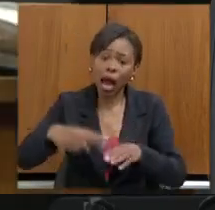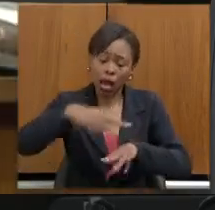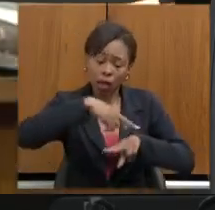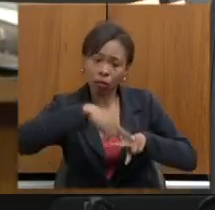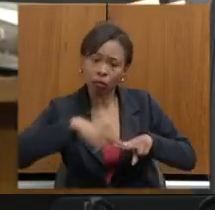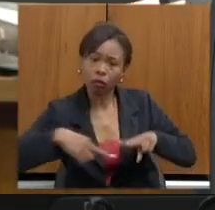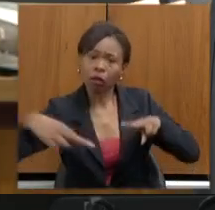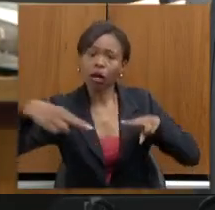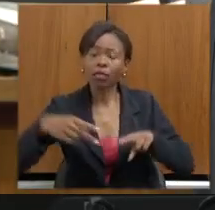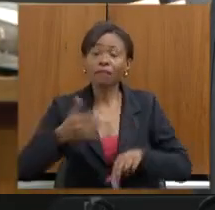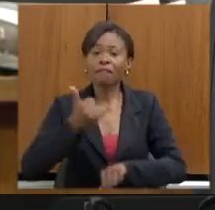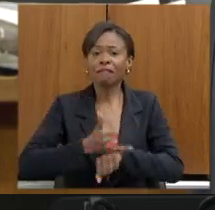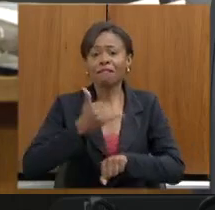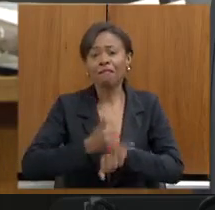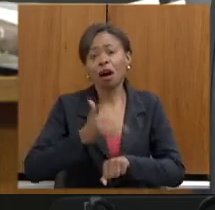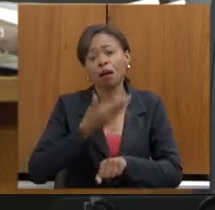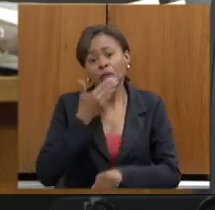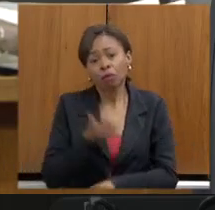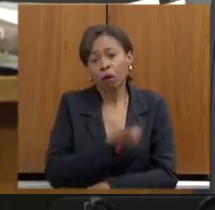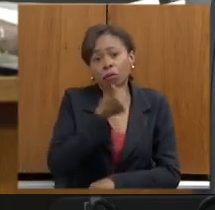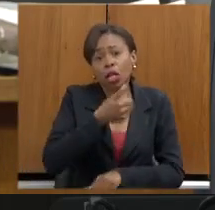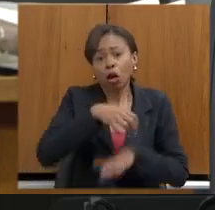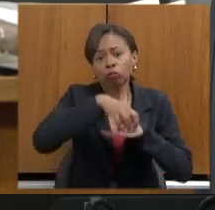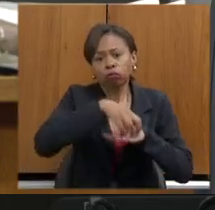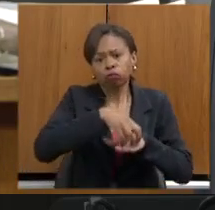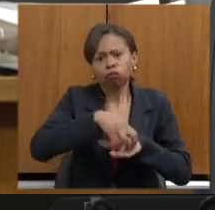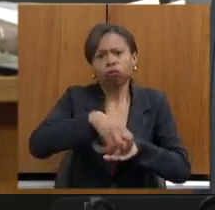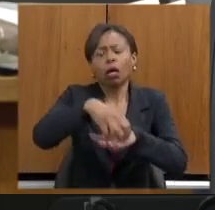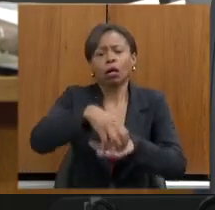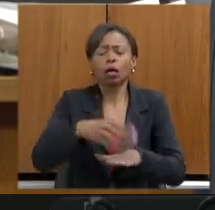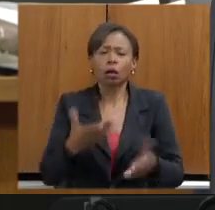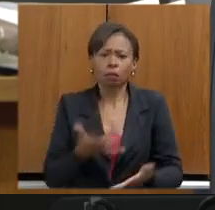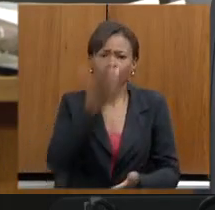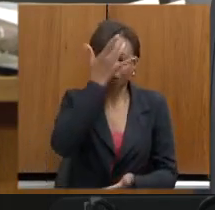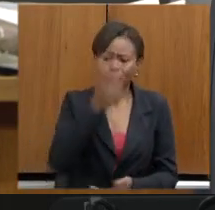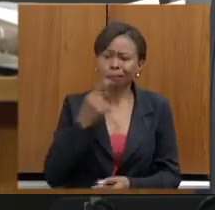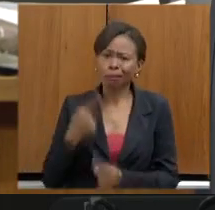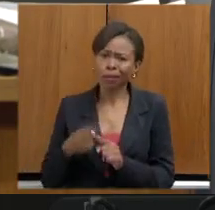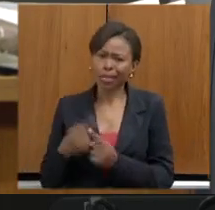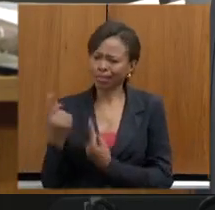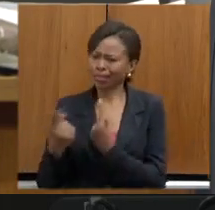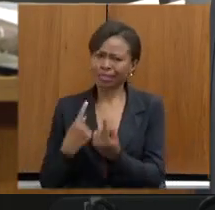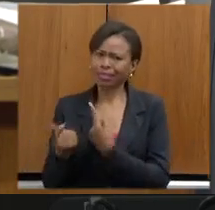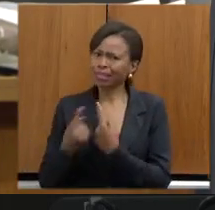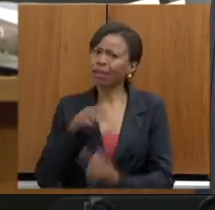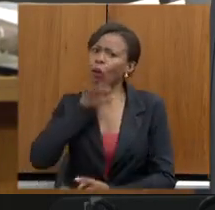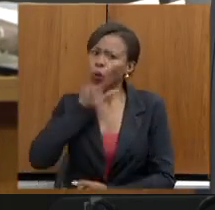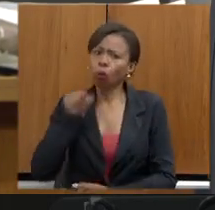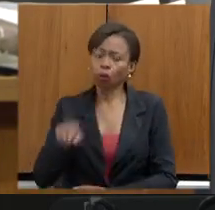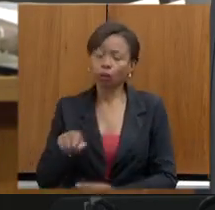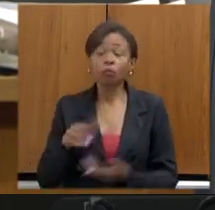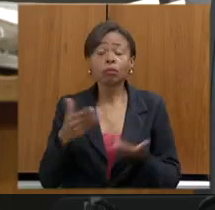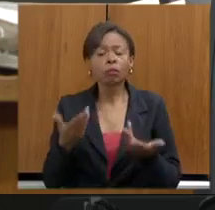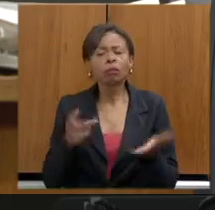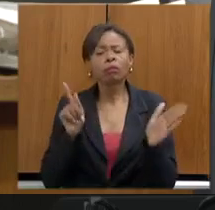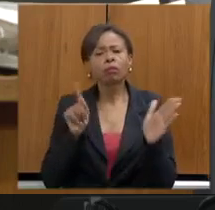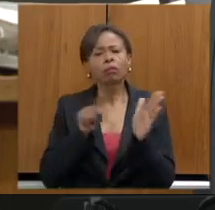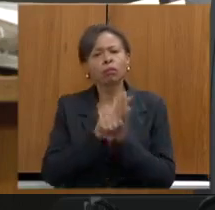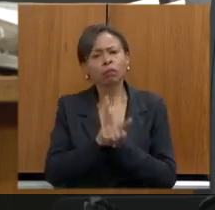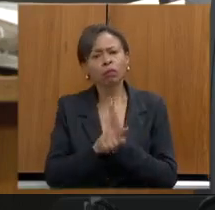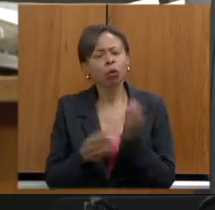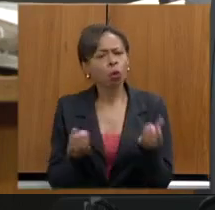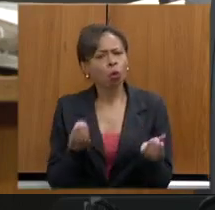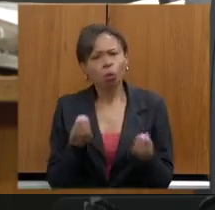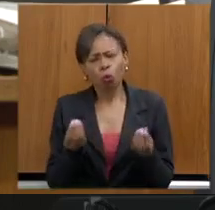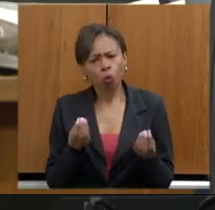cima de asfalto as cargas Nós estamos vendo nas rodovias Então eu queria era saber um pouco